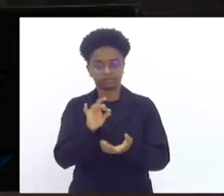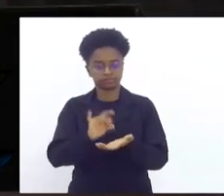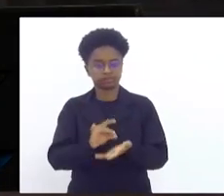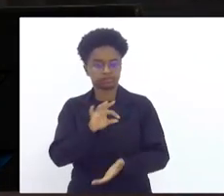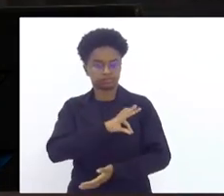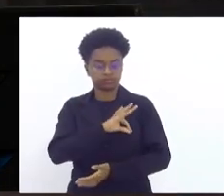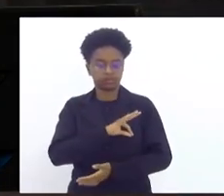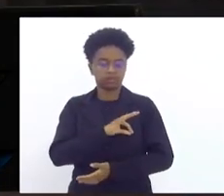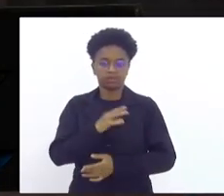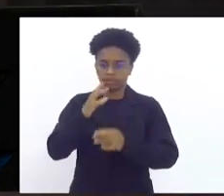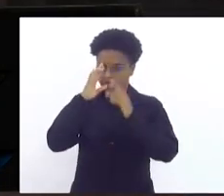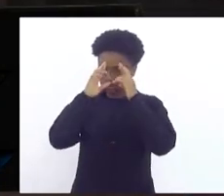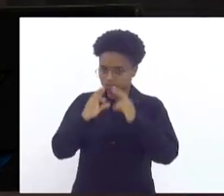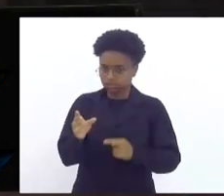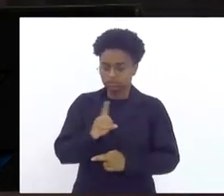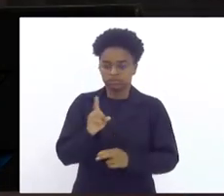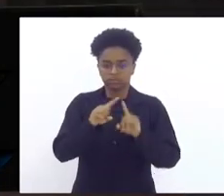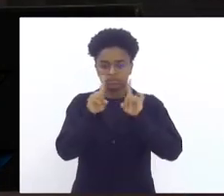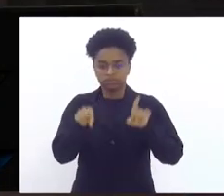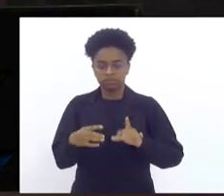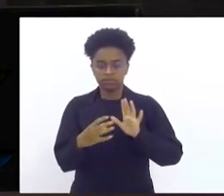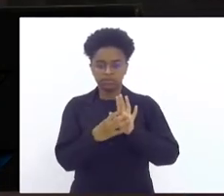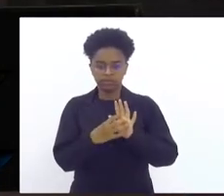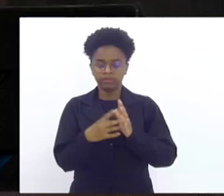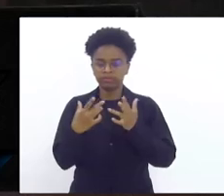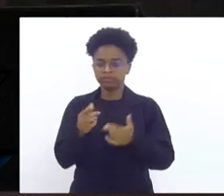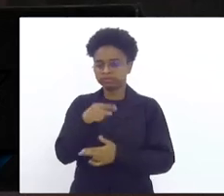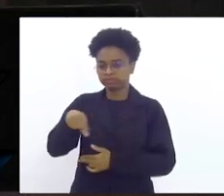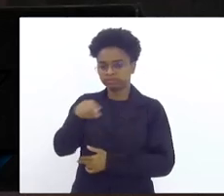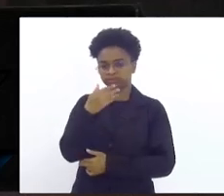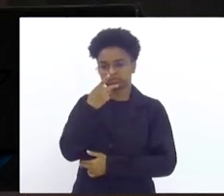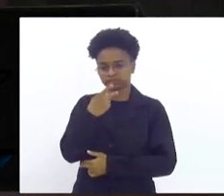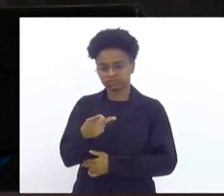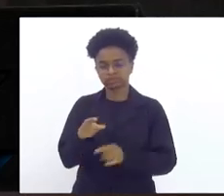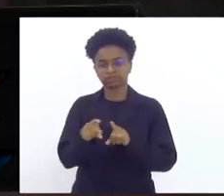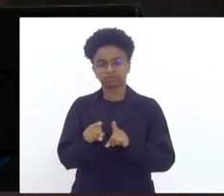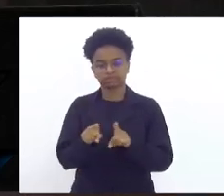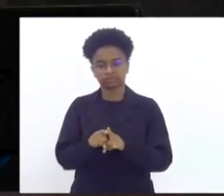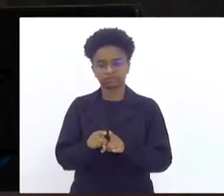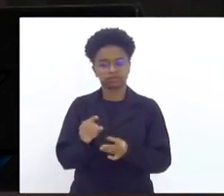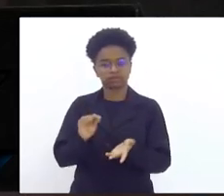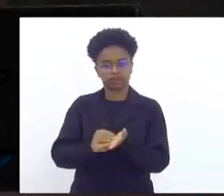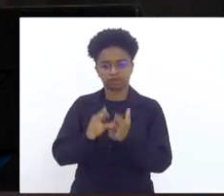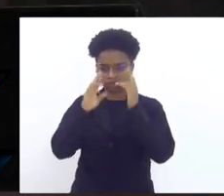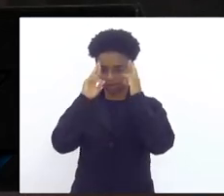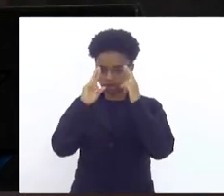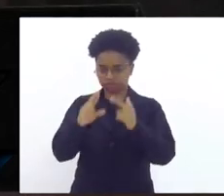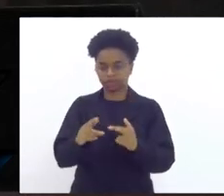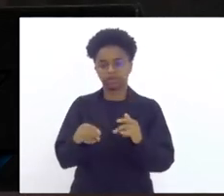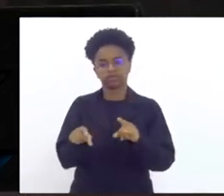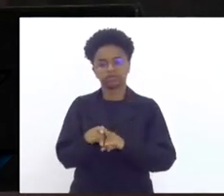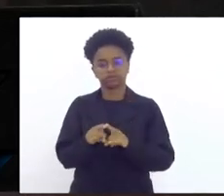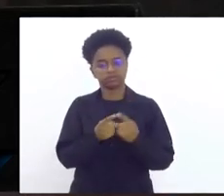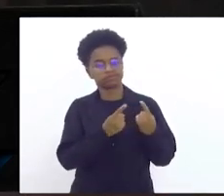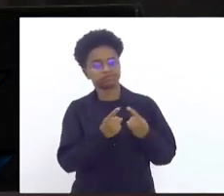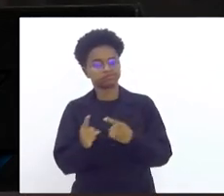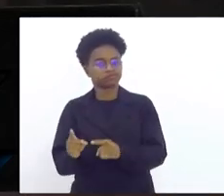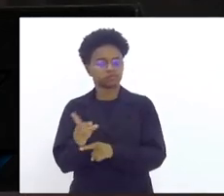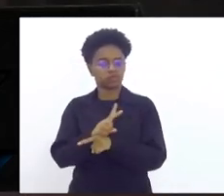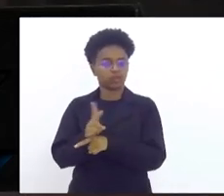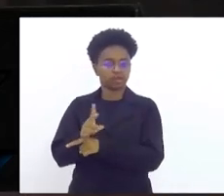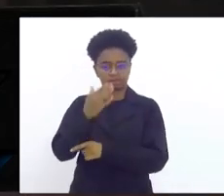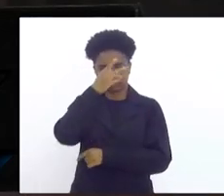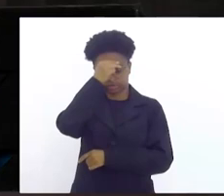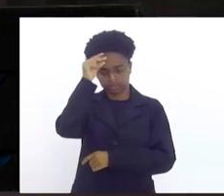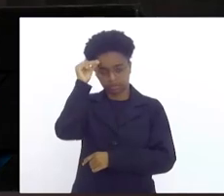desrespeitando os servidores públicos como bem disse vossa excelência num gesto de desrespeito afrontando a guarda municipal a segurança